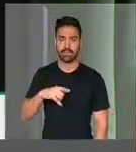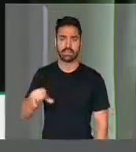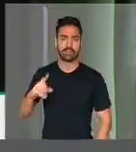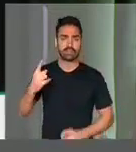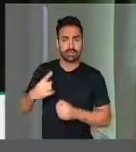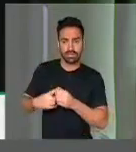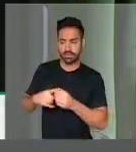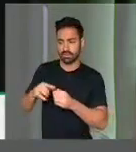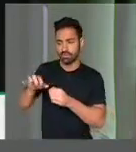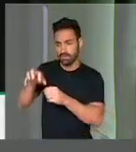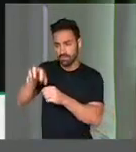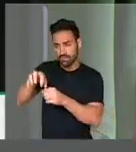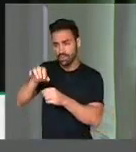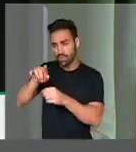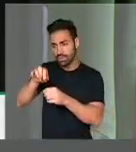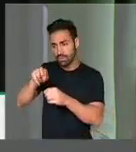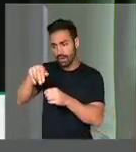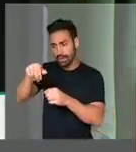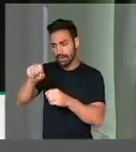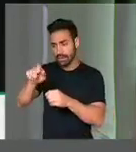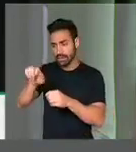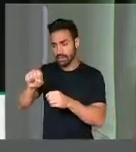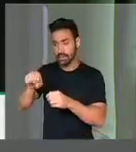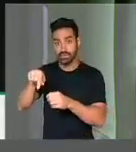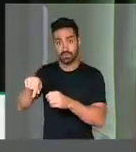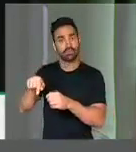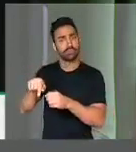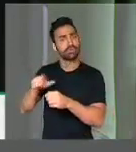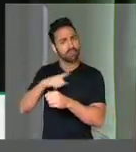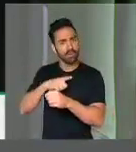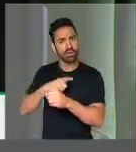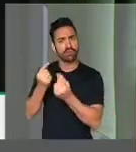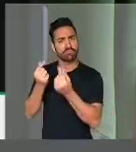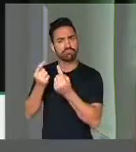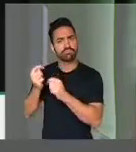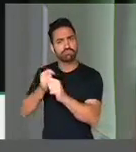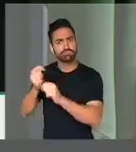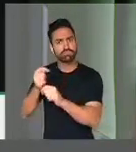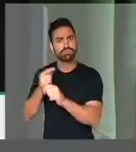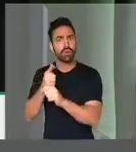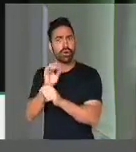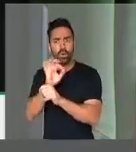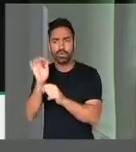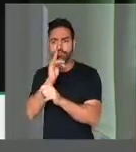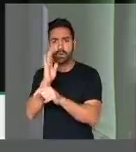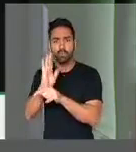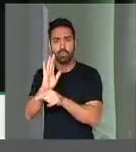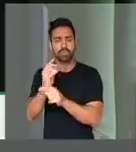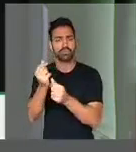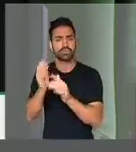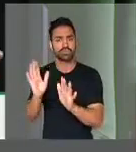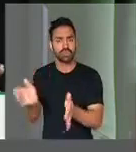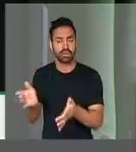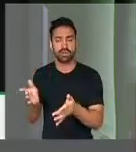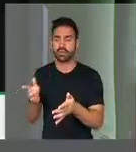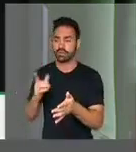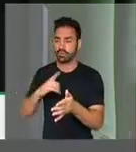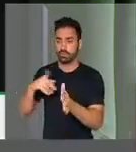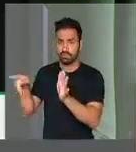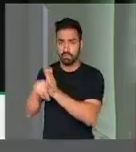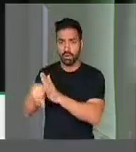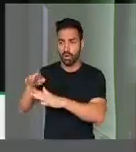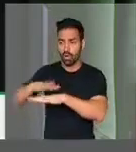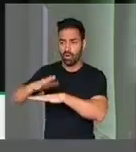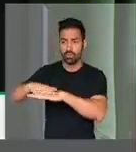que já deu sim suas parcelas de contribuição na questão econômica, social, à cidade de Porto Nacional, com a sua estrutura